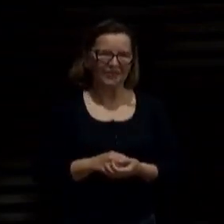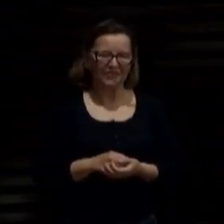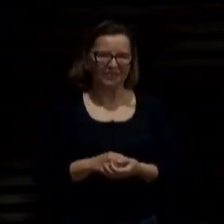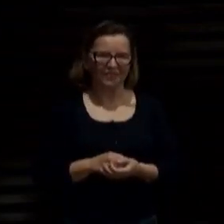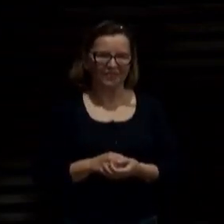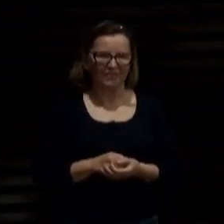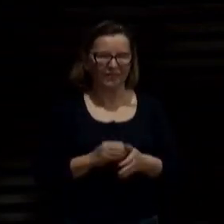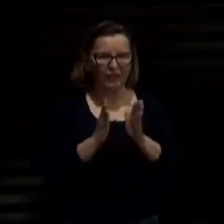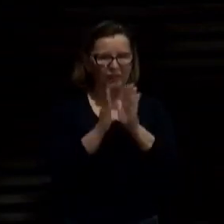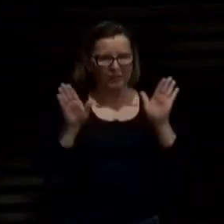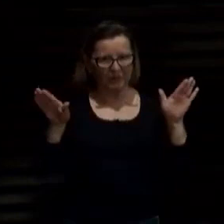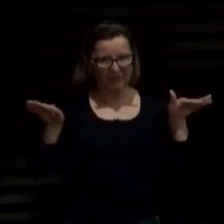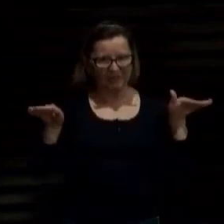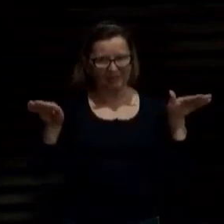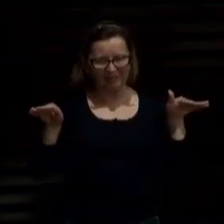O anjo,